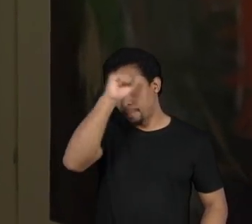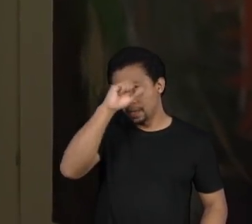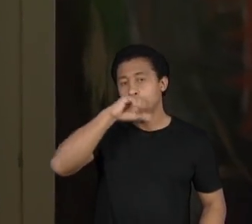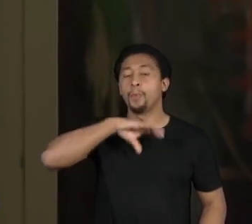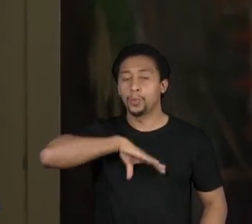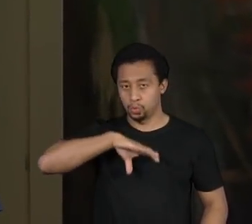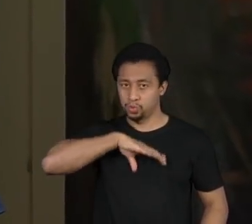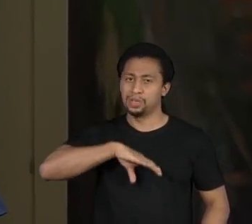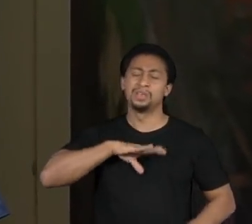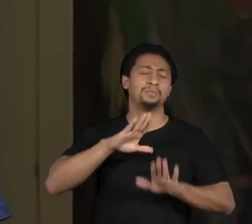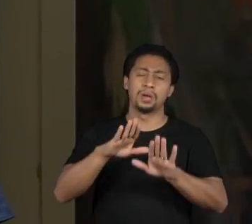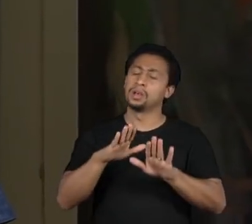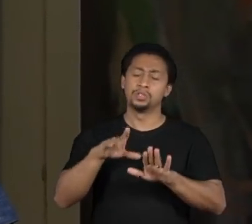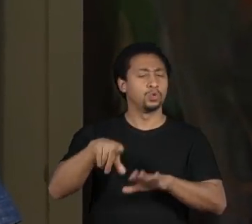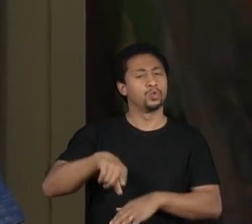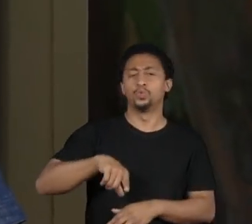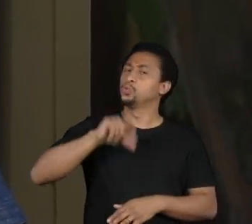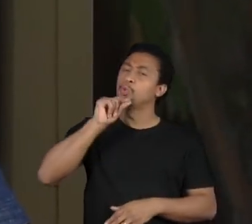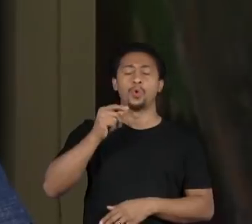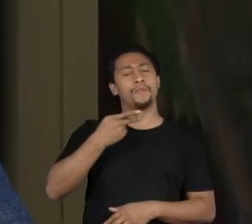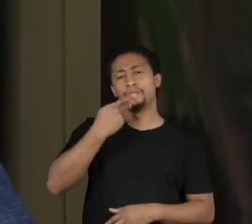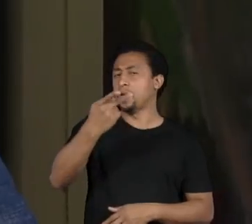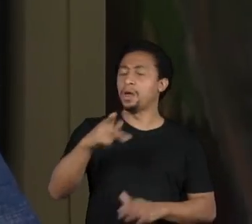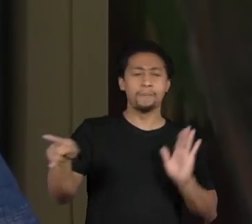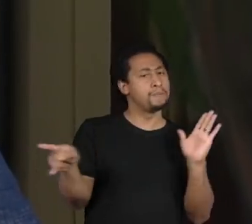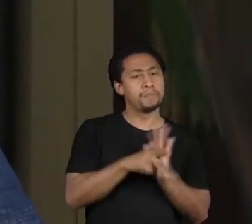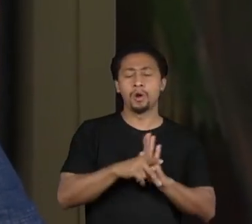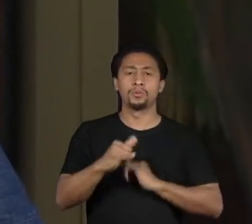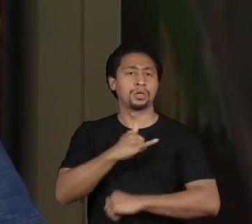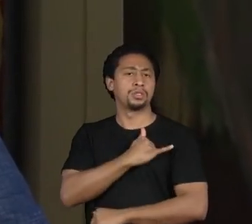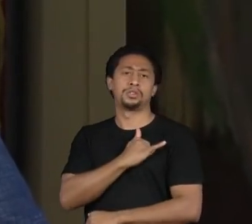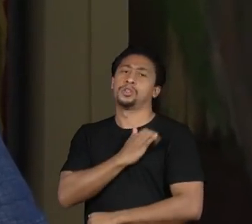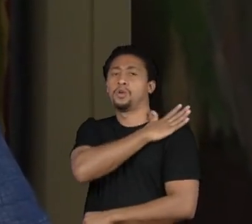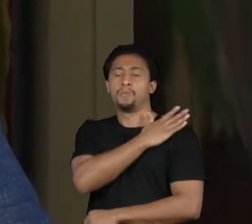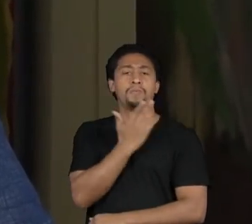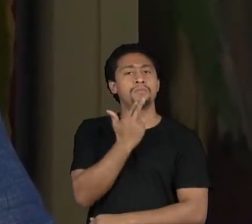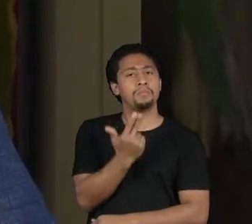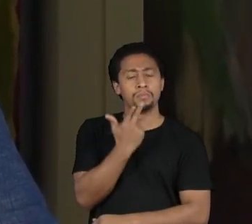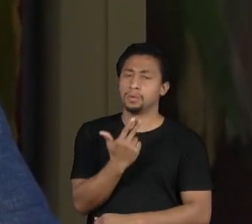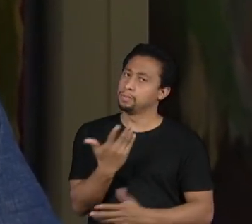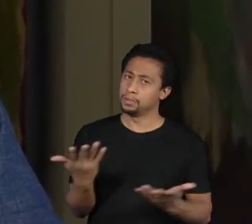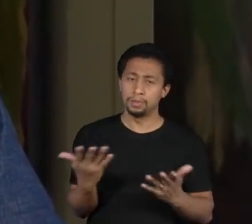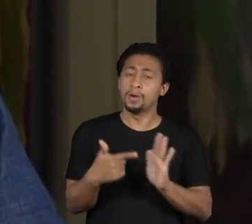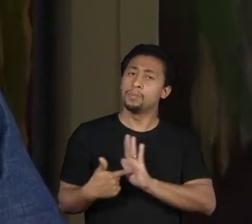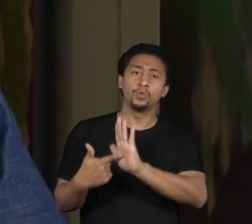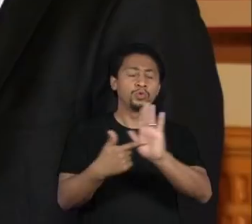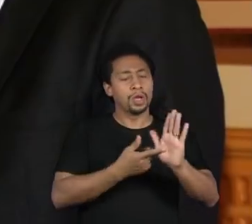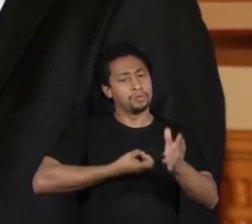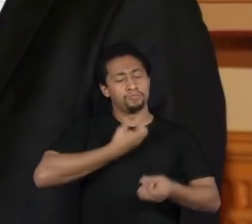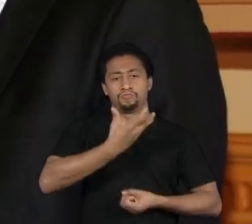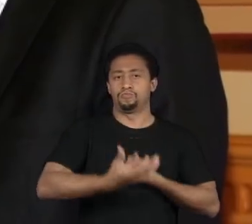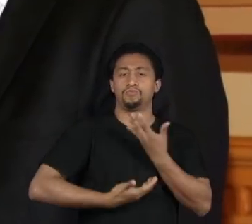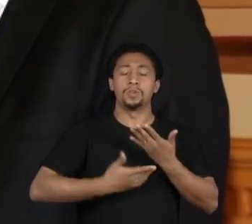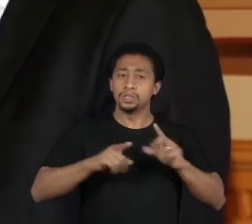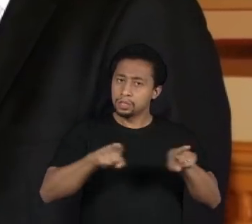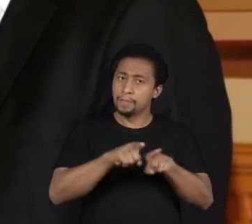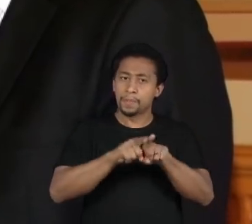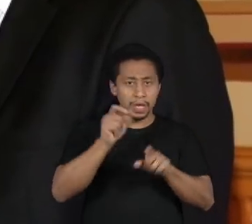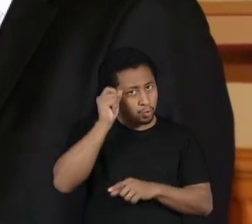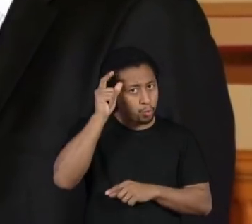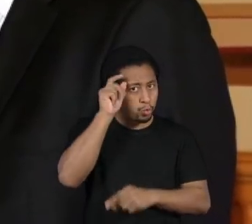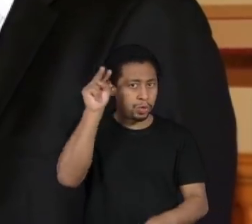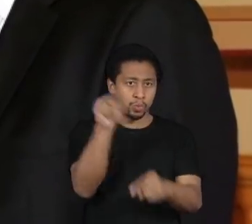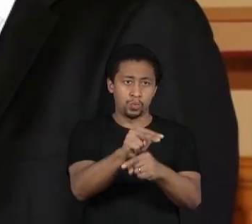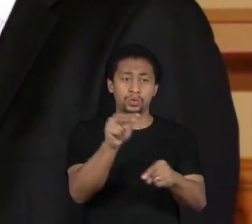prefere falar Yanomami para expressar melhor o pensamento de seu povo e para valorizar sua cultura. Viajou o mundo para